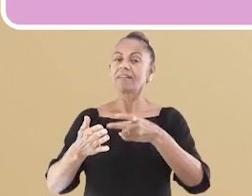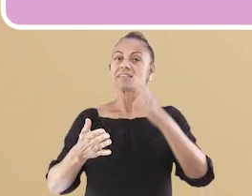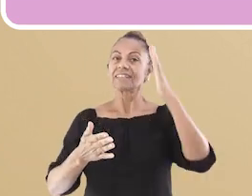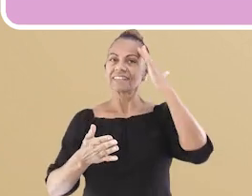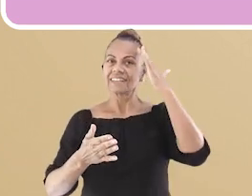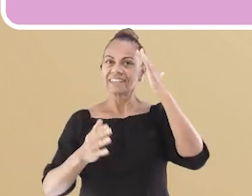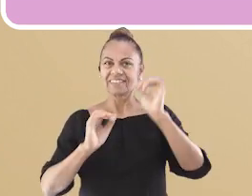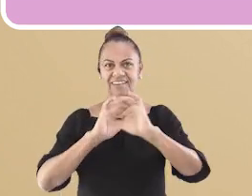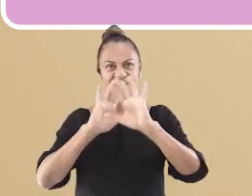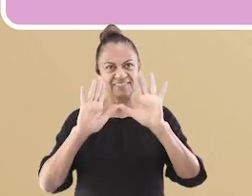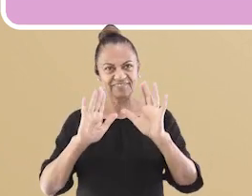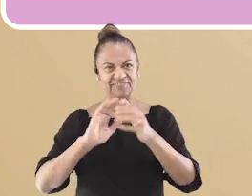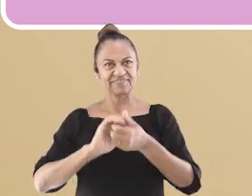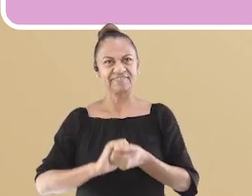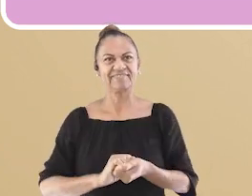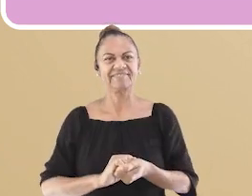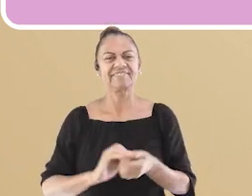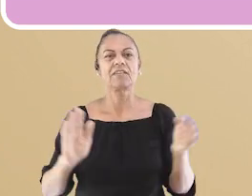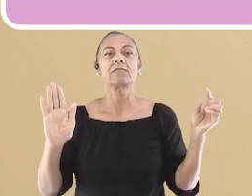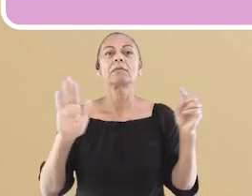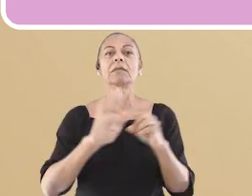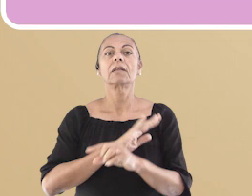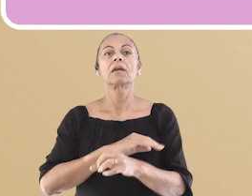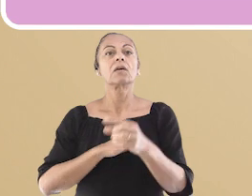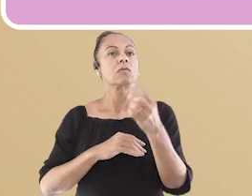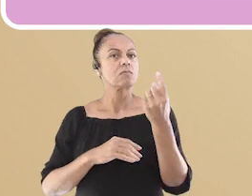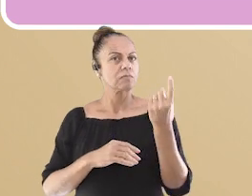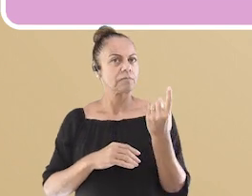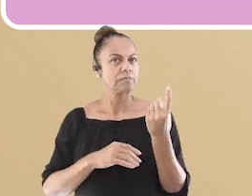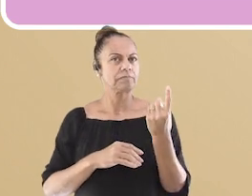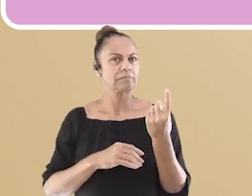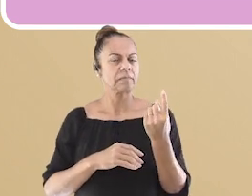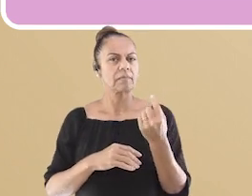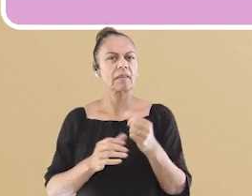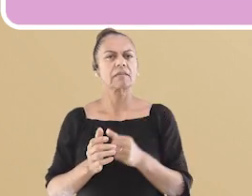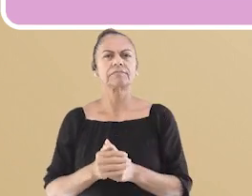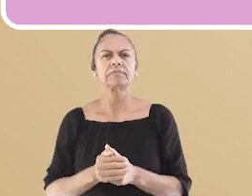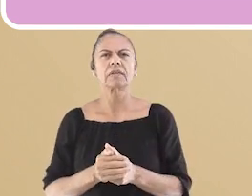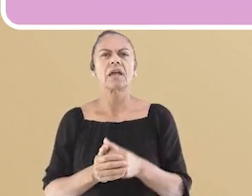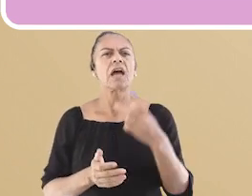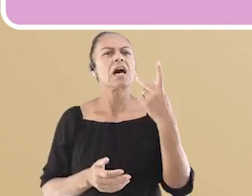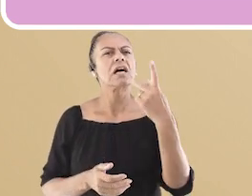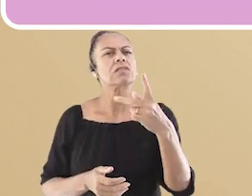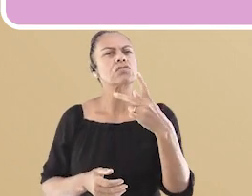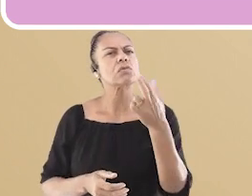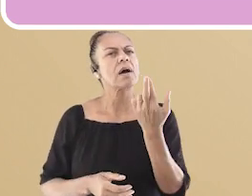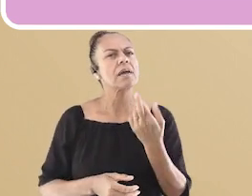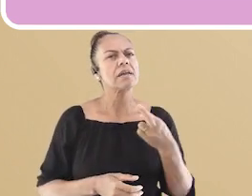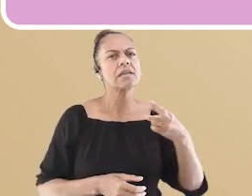perceber se você entendeu o tema que foi ensinado em nossa aula. Primeira pergunta: